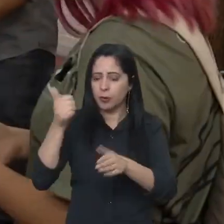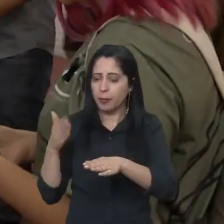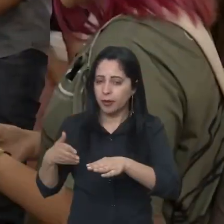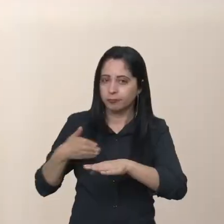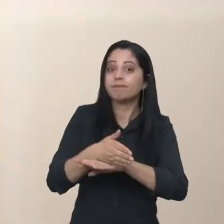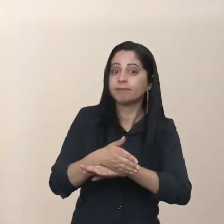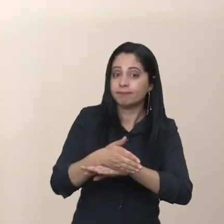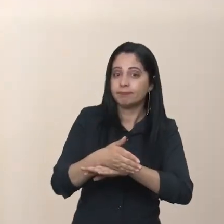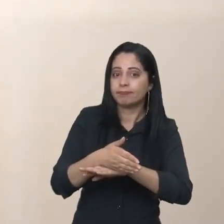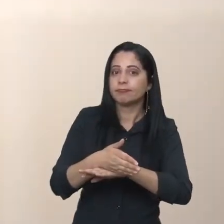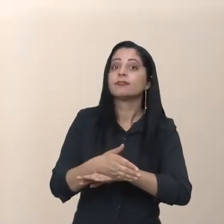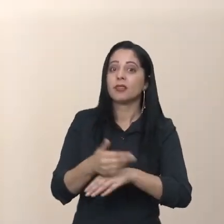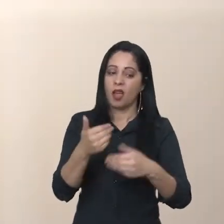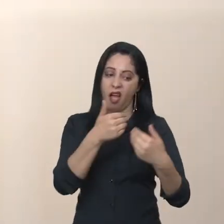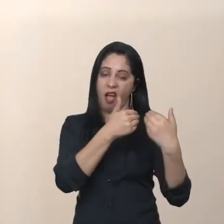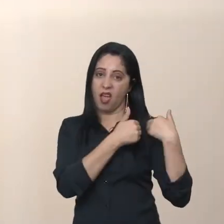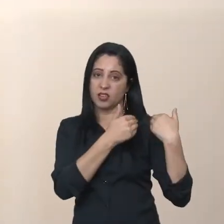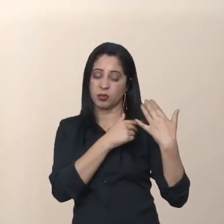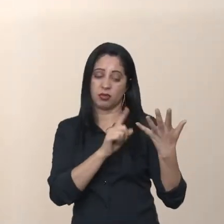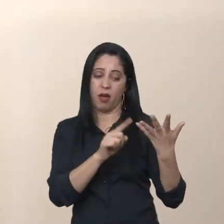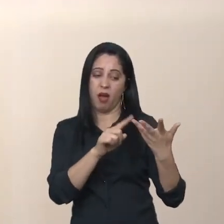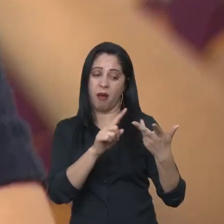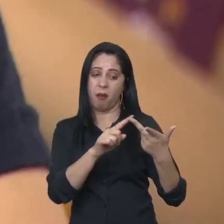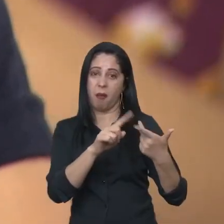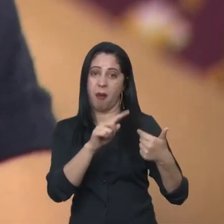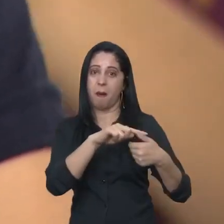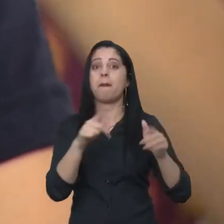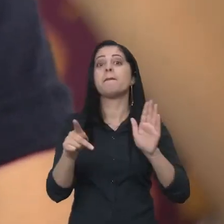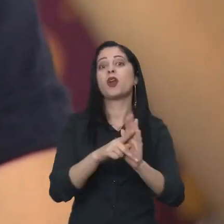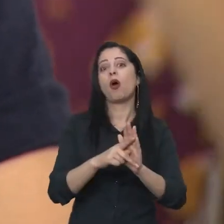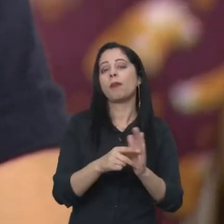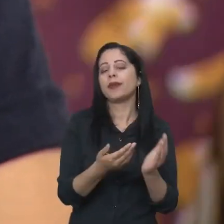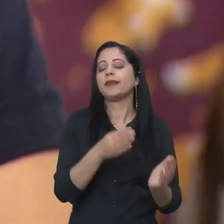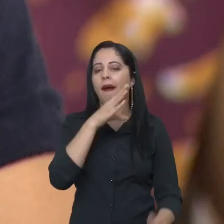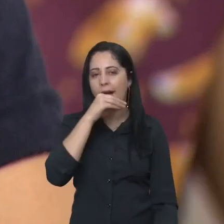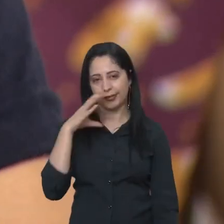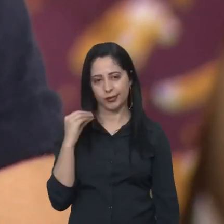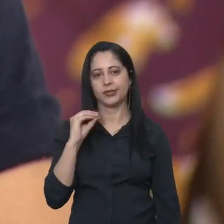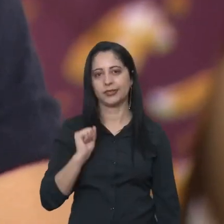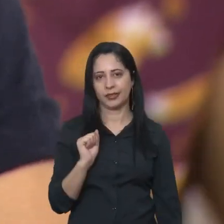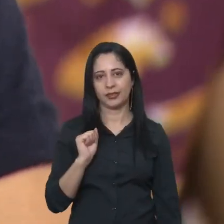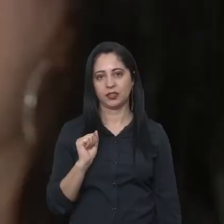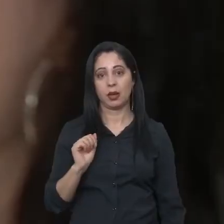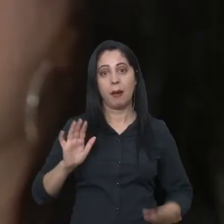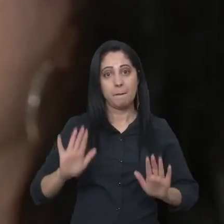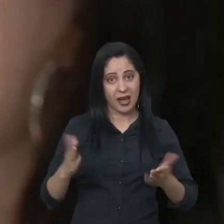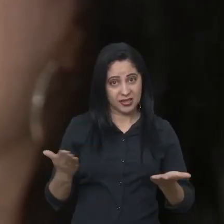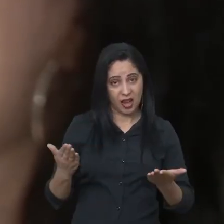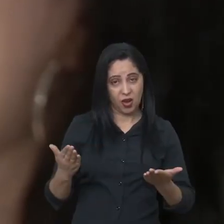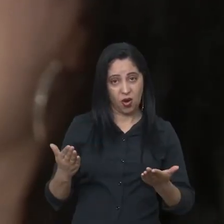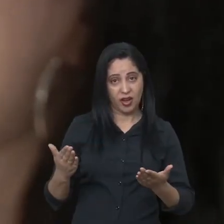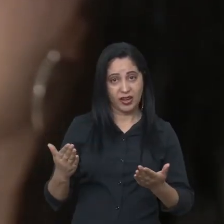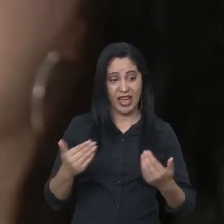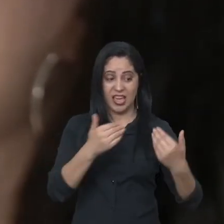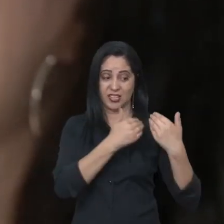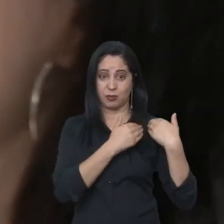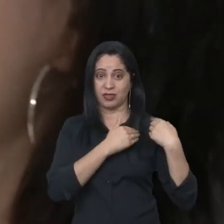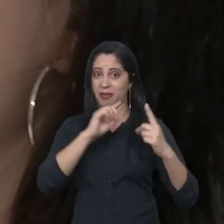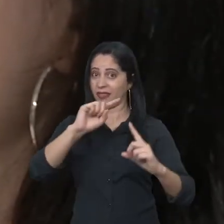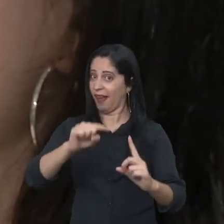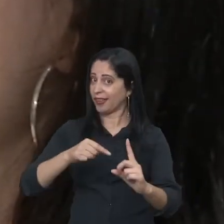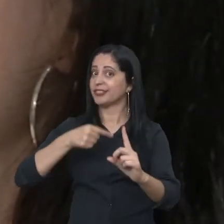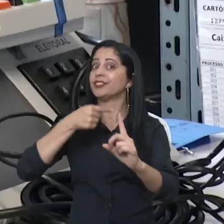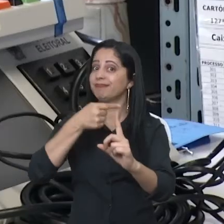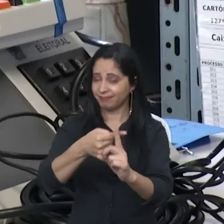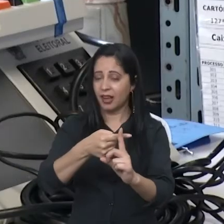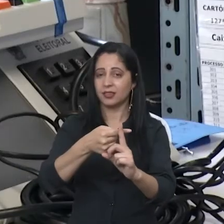emprego. Essas são algumas das responsabilidades de um adolescente. Responsabilidades que vão ganhar um peso a mais nesse